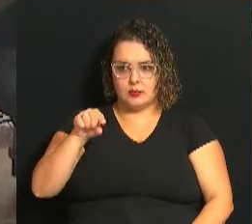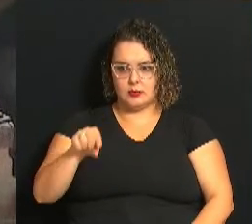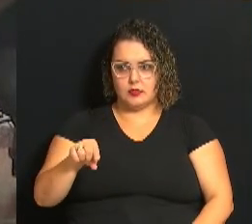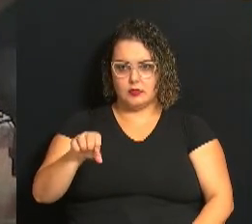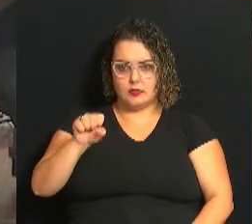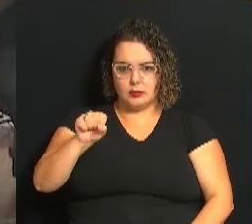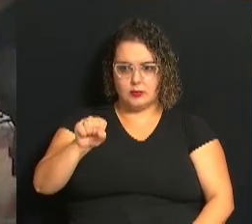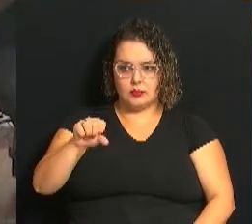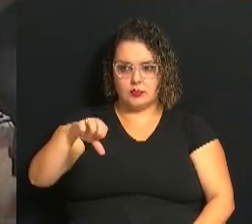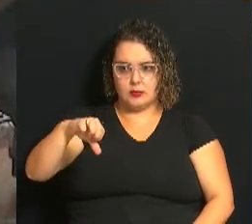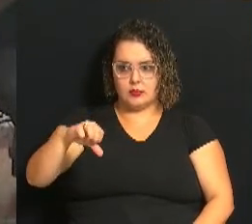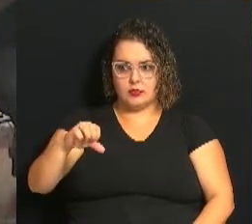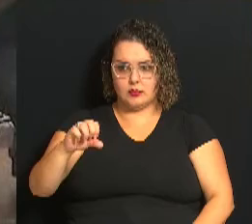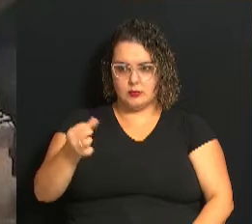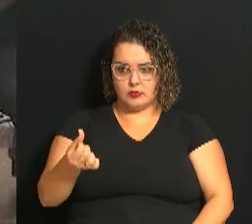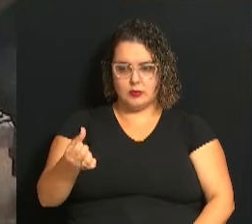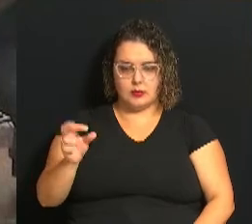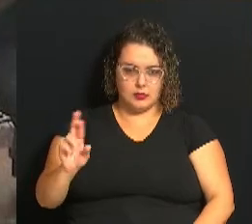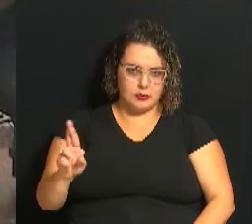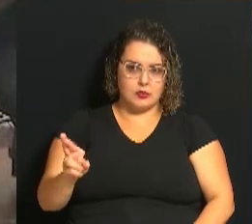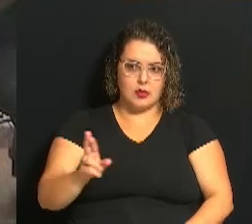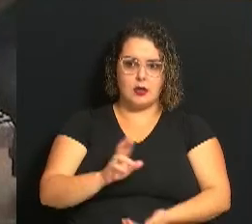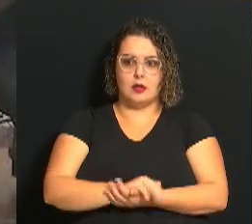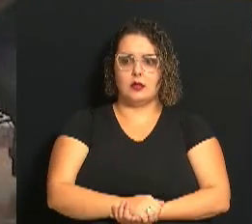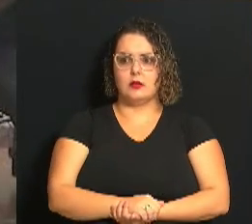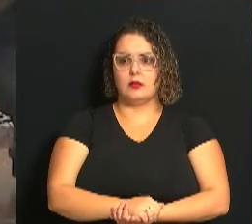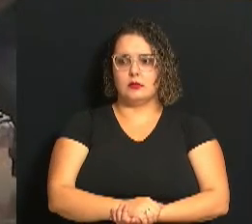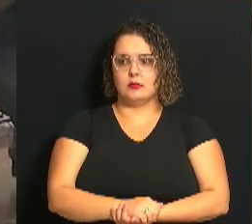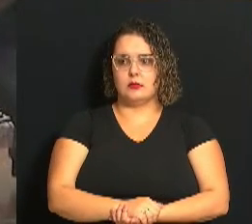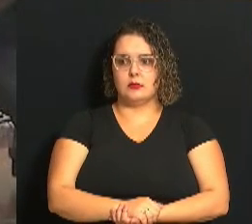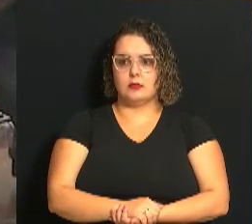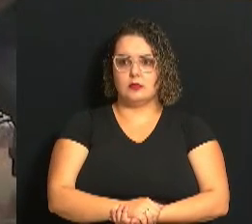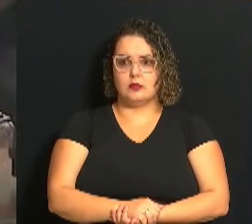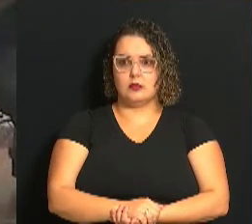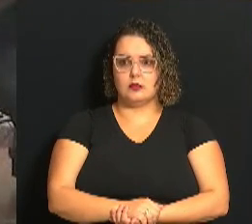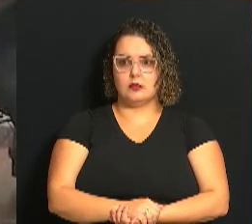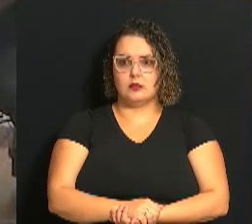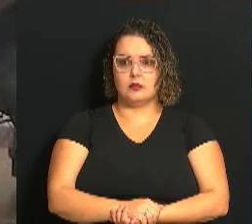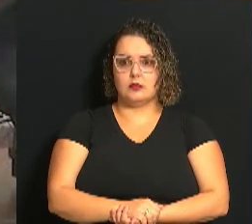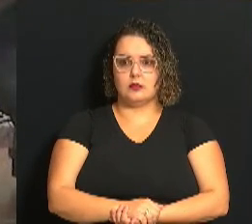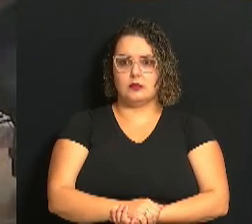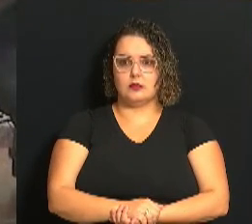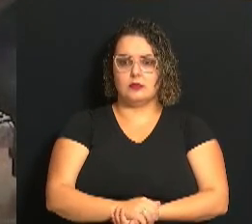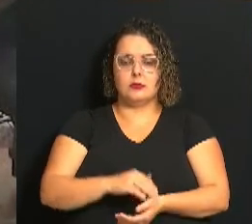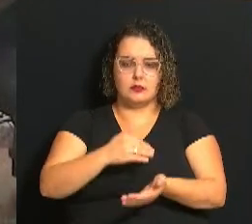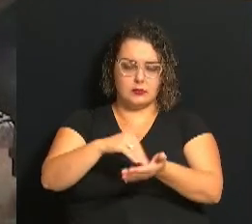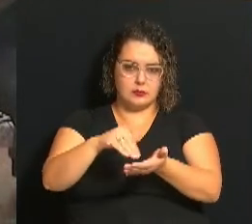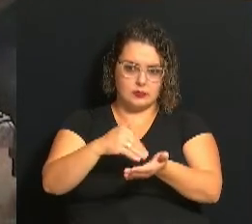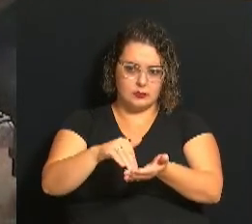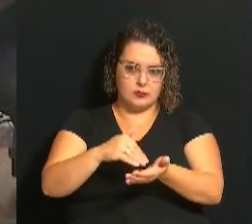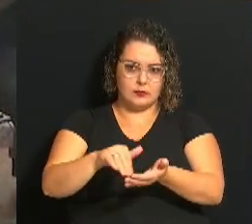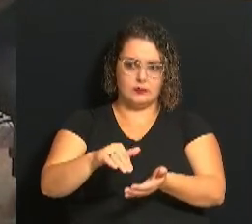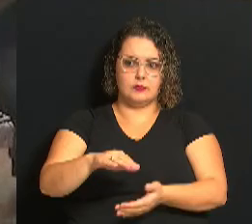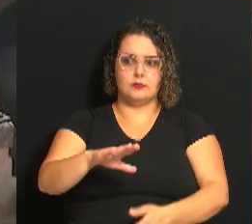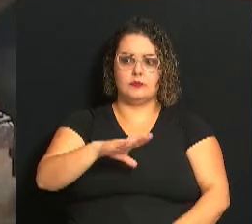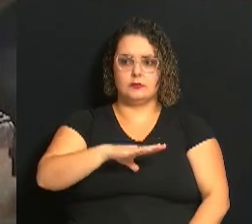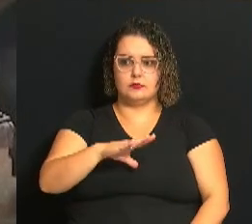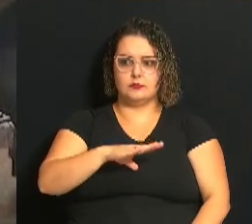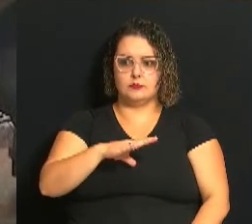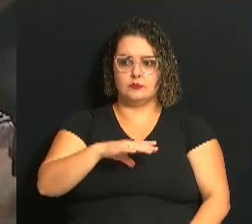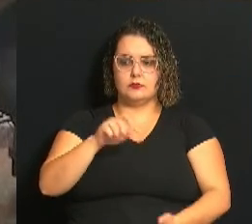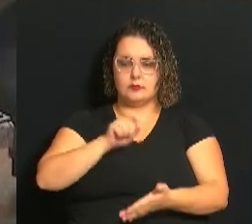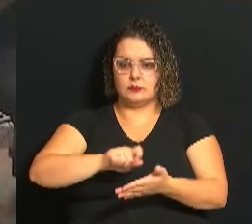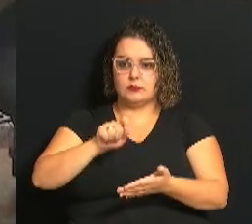3.869.896 aí, e a Secretaria, né, Municipal de Educação aqui, assinada